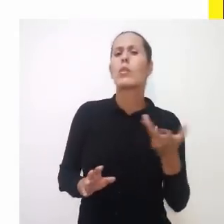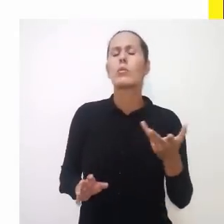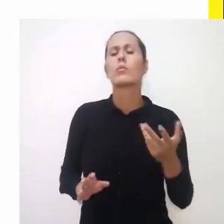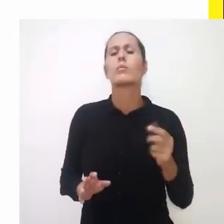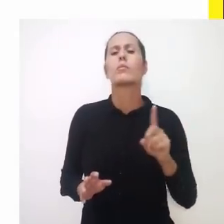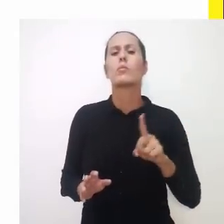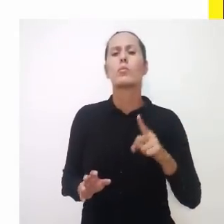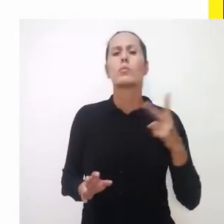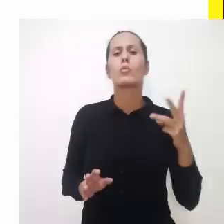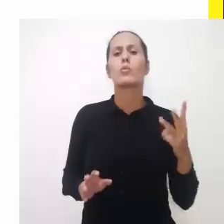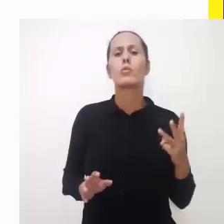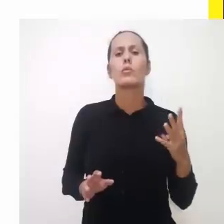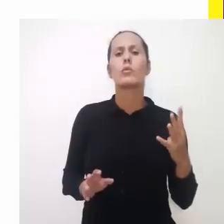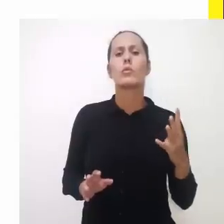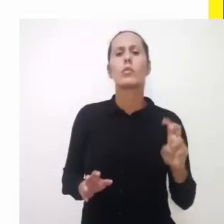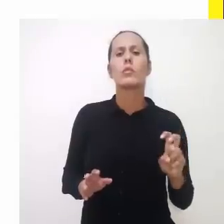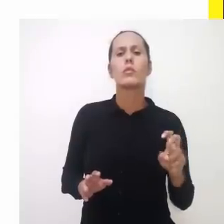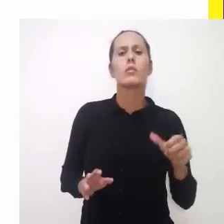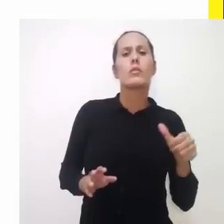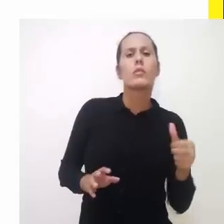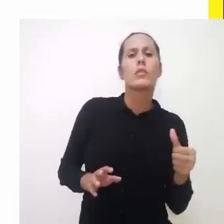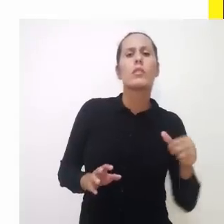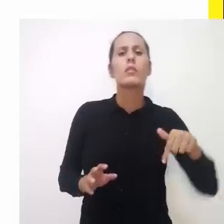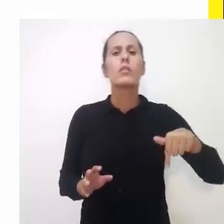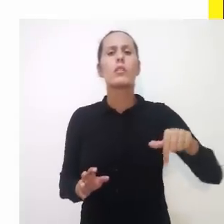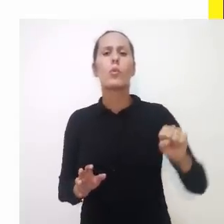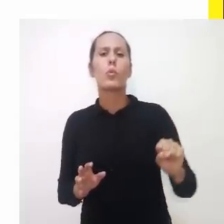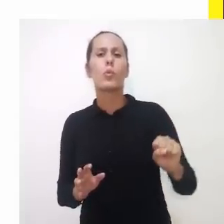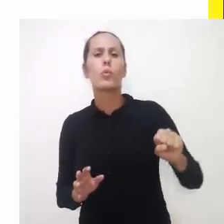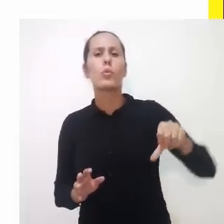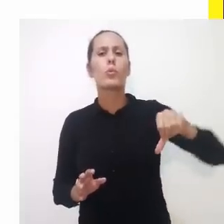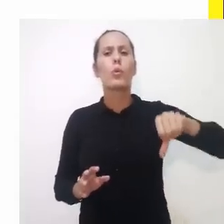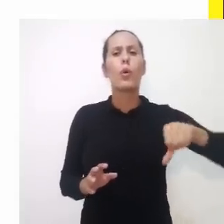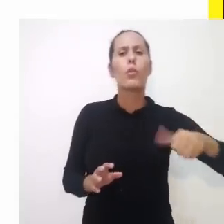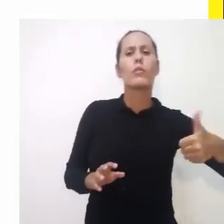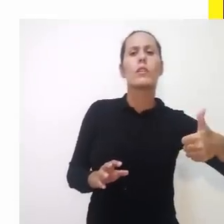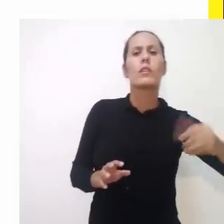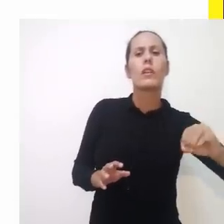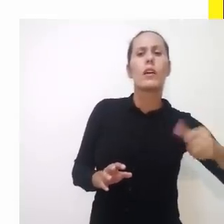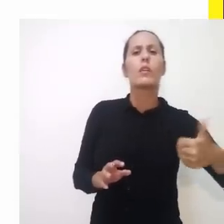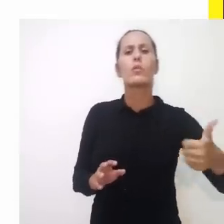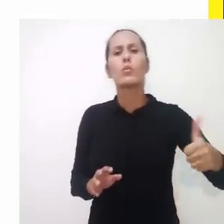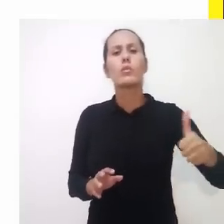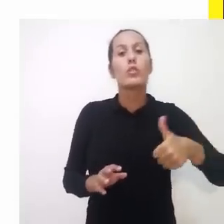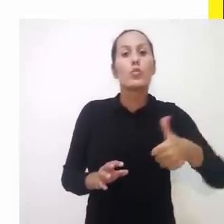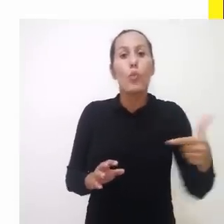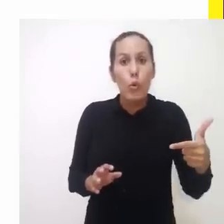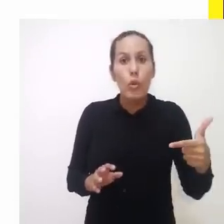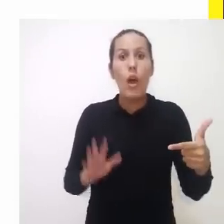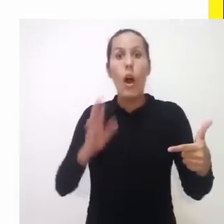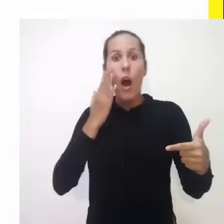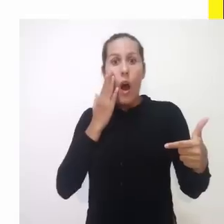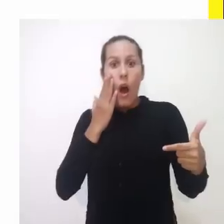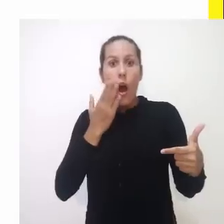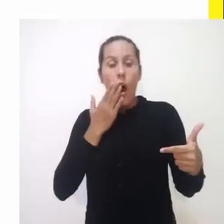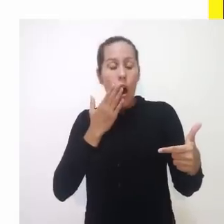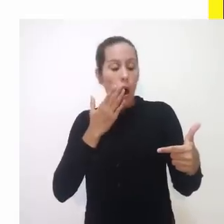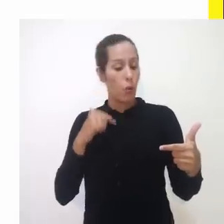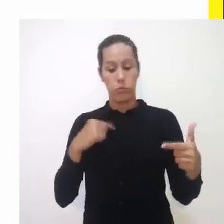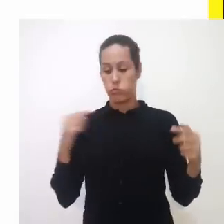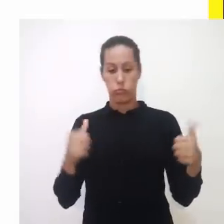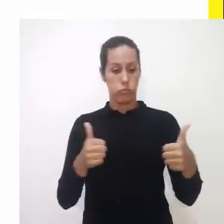1, 2, 3, 4, 5, 6, 7, 8, 9, 10, 11, 12. Opa,